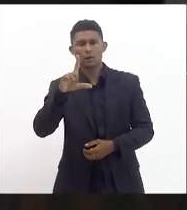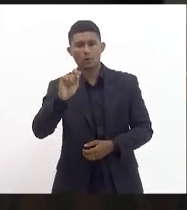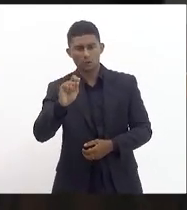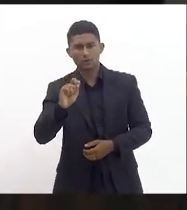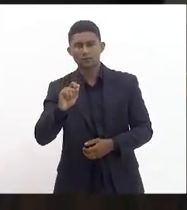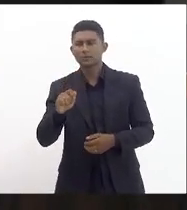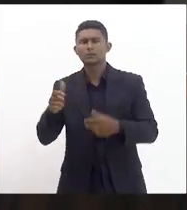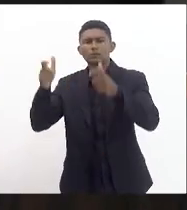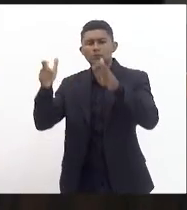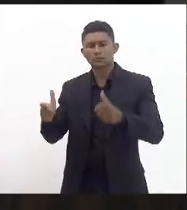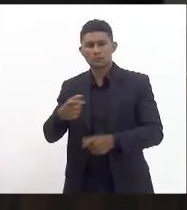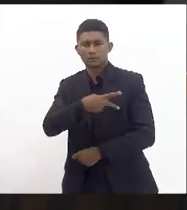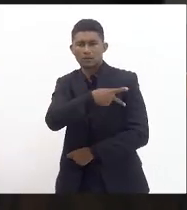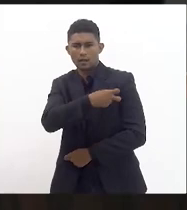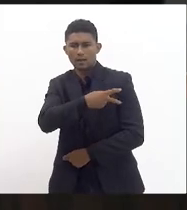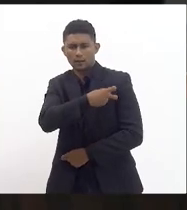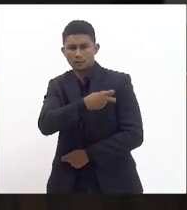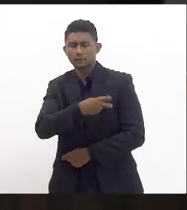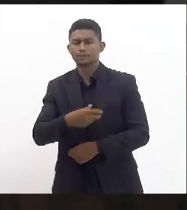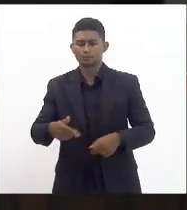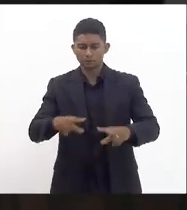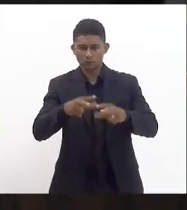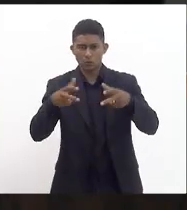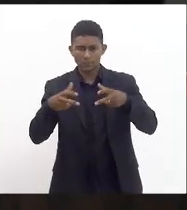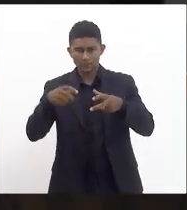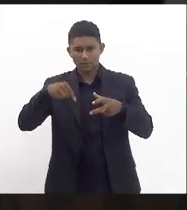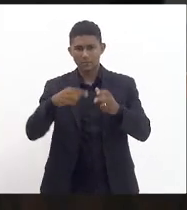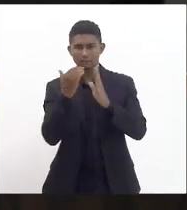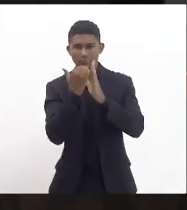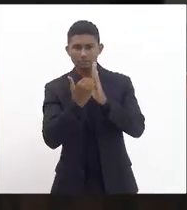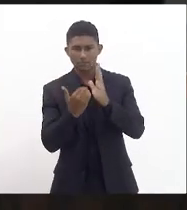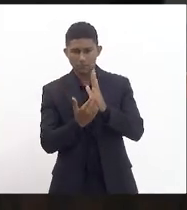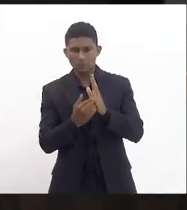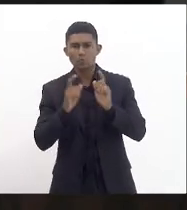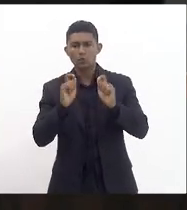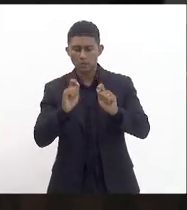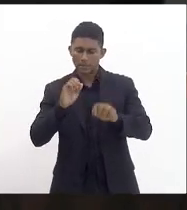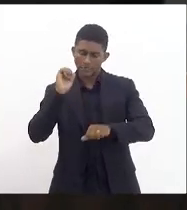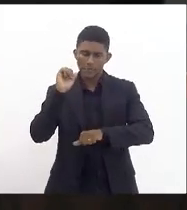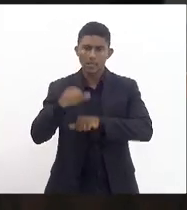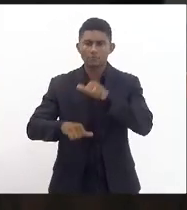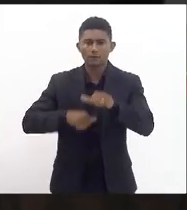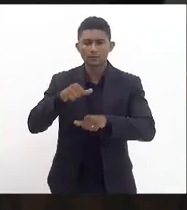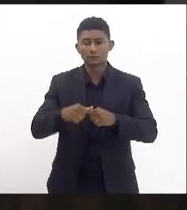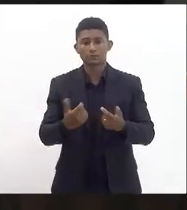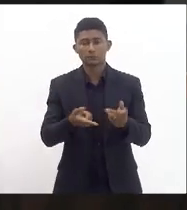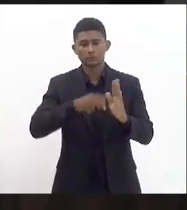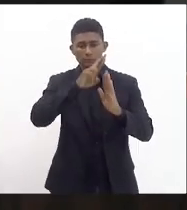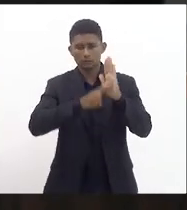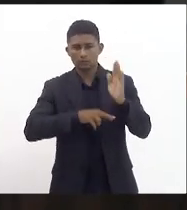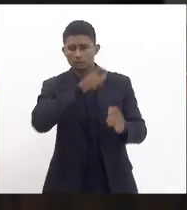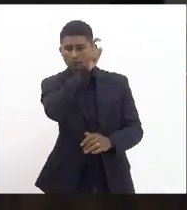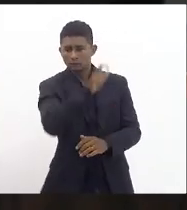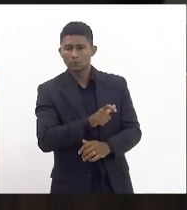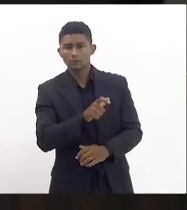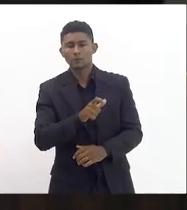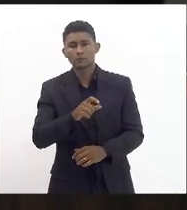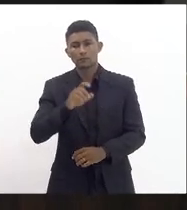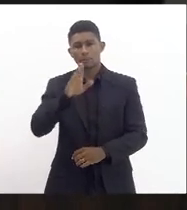Comissão de Indicações Legislativas pela transformação em indicação legislativa simples. Relator, deputado Bruno